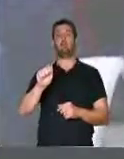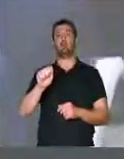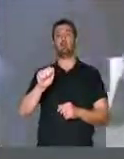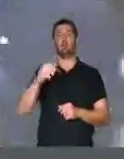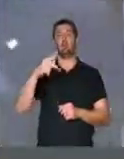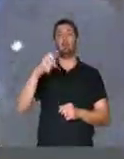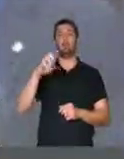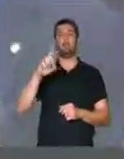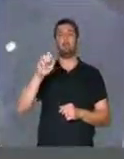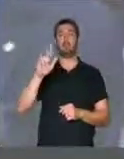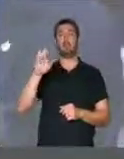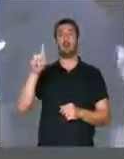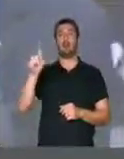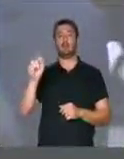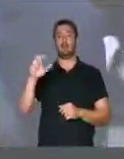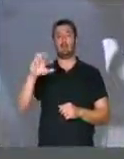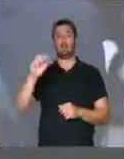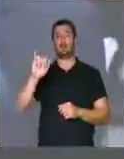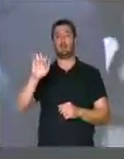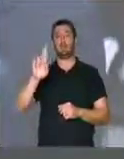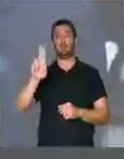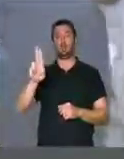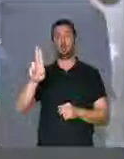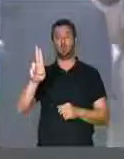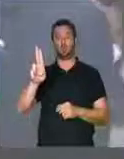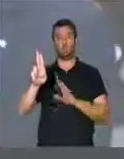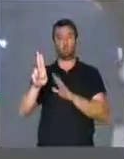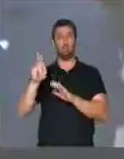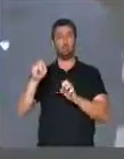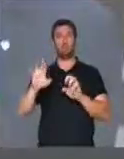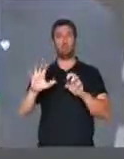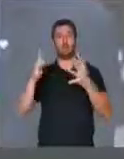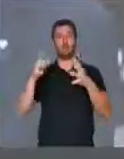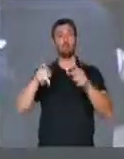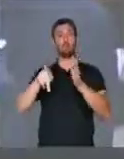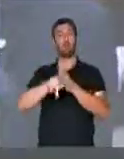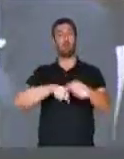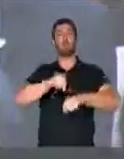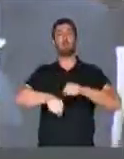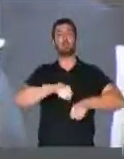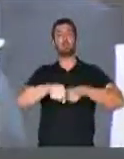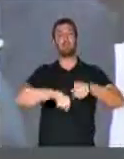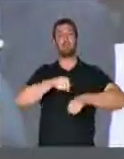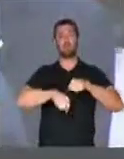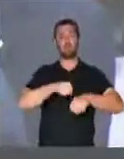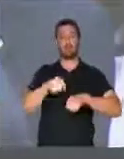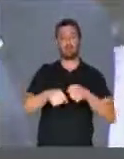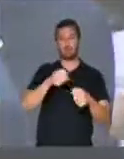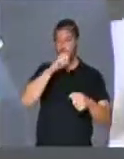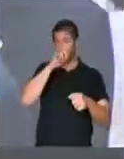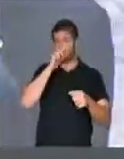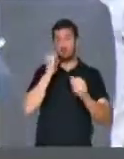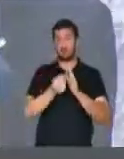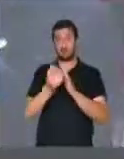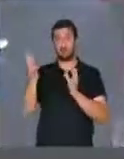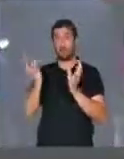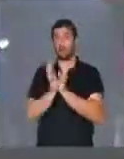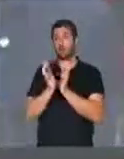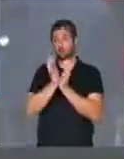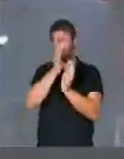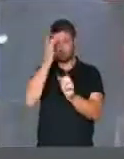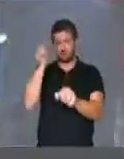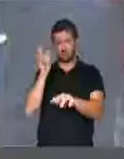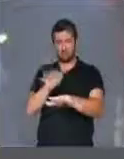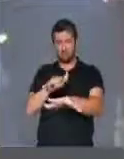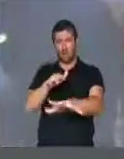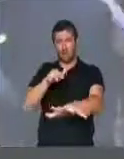Pedalada Cairu, Pedala Cairu. Foi um evento ciclístico que reuniu vários ciclistas da região do